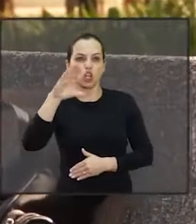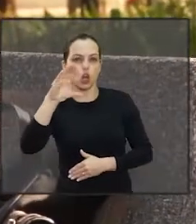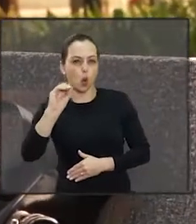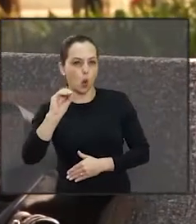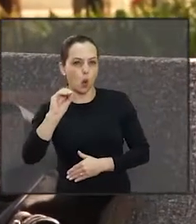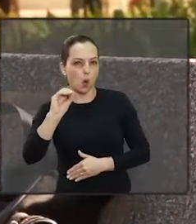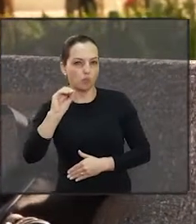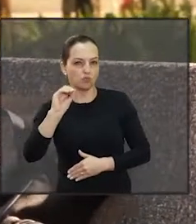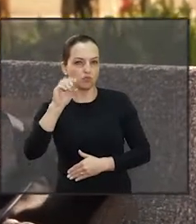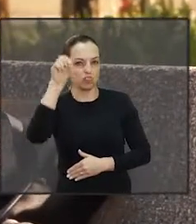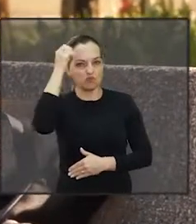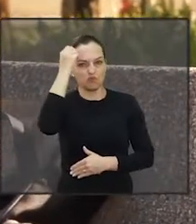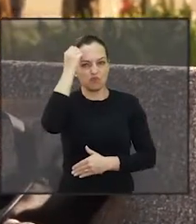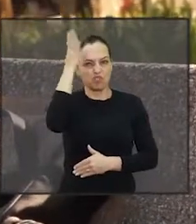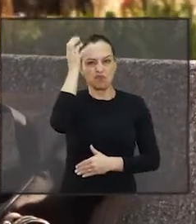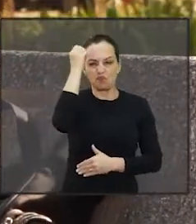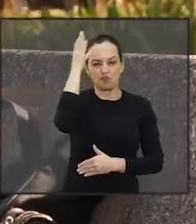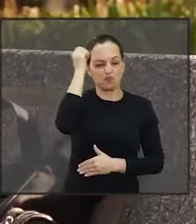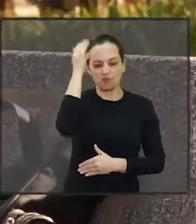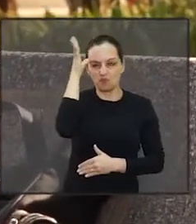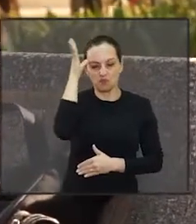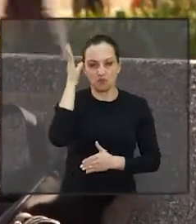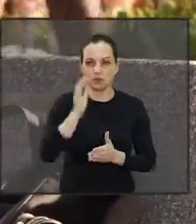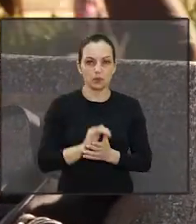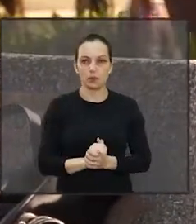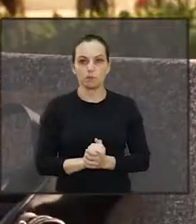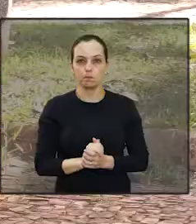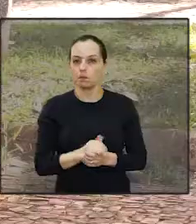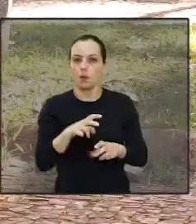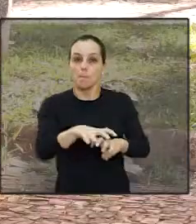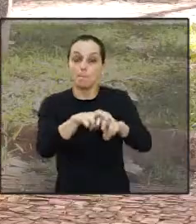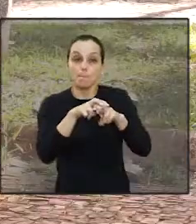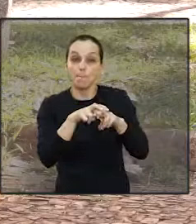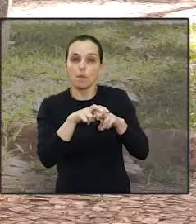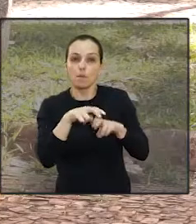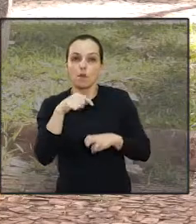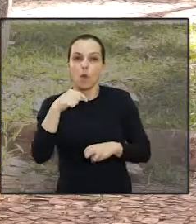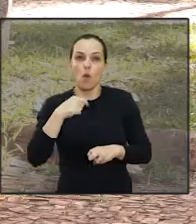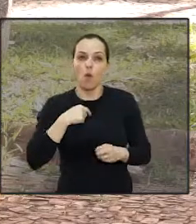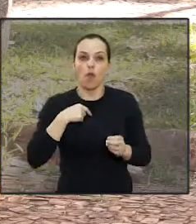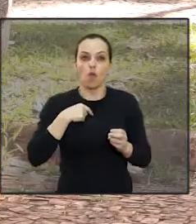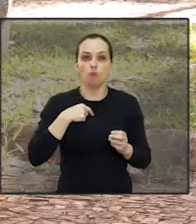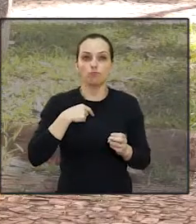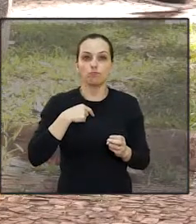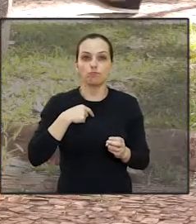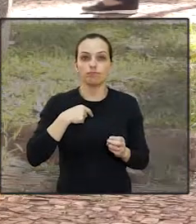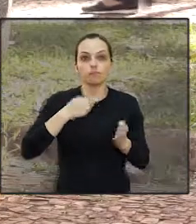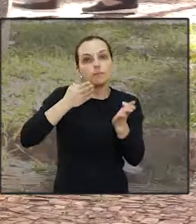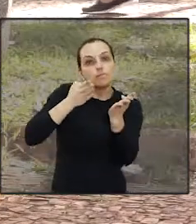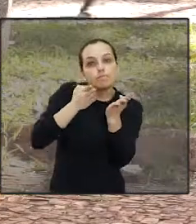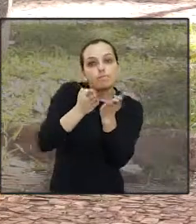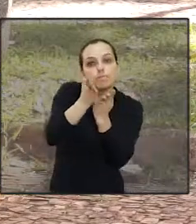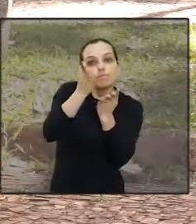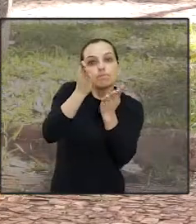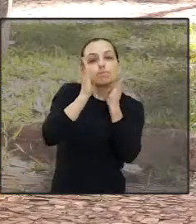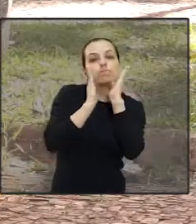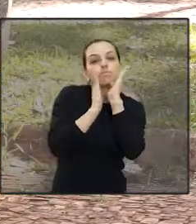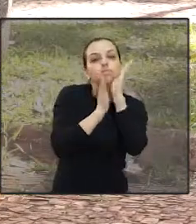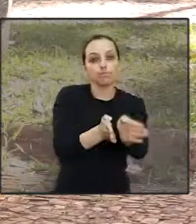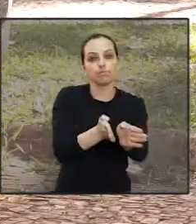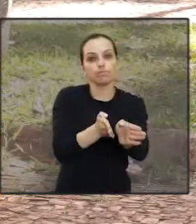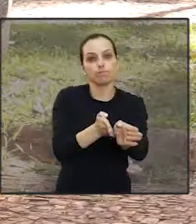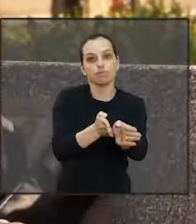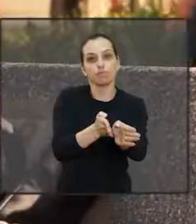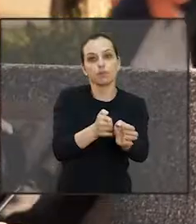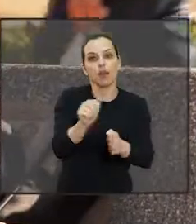Eu não sei se eu coloquei o nome de Detenha-se ou Ecológico. Então, aí inicia a minha